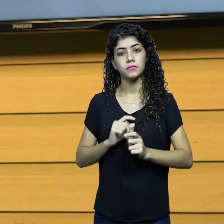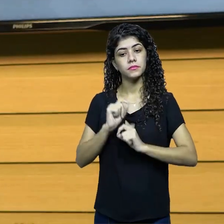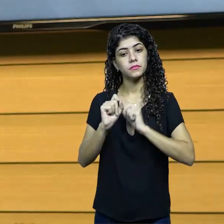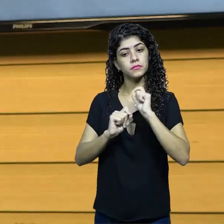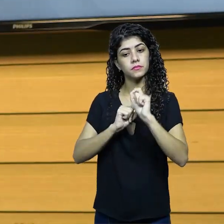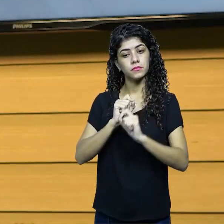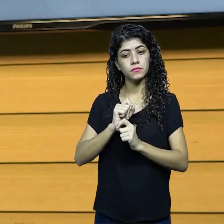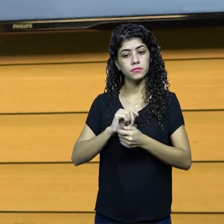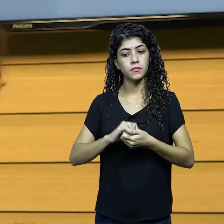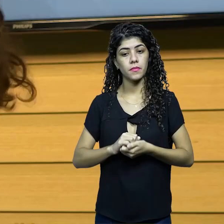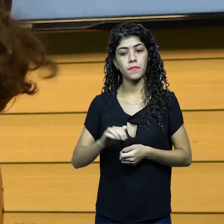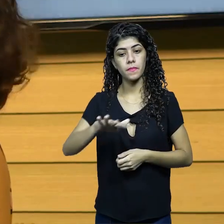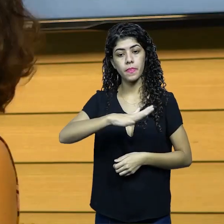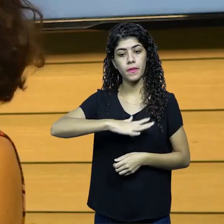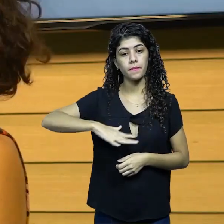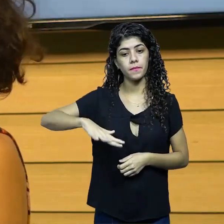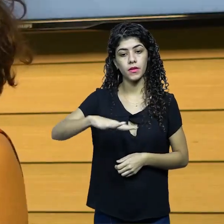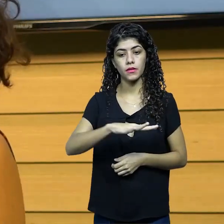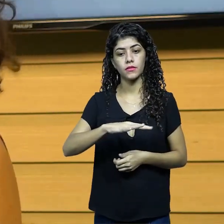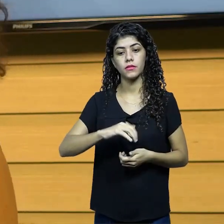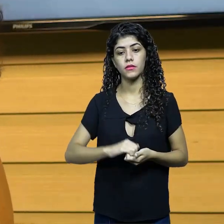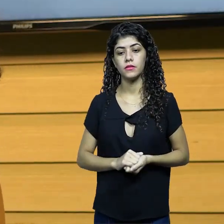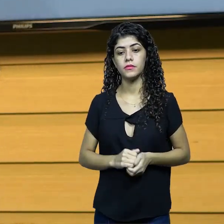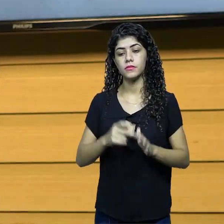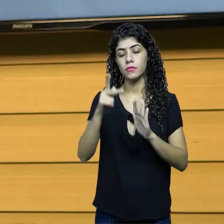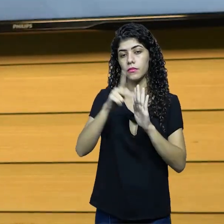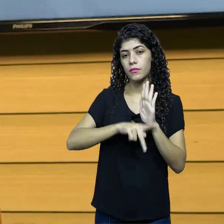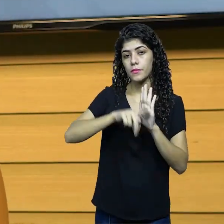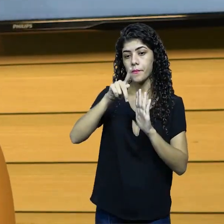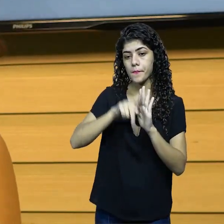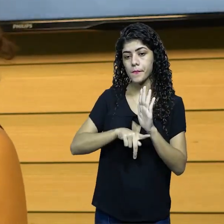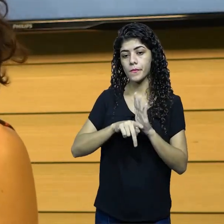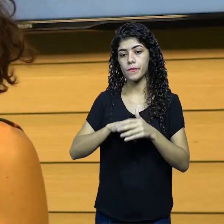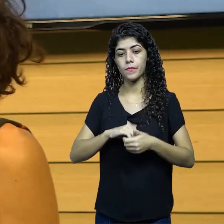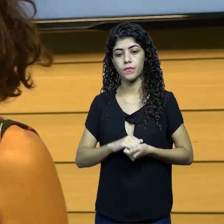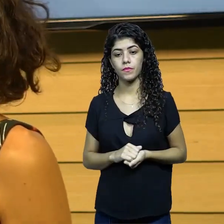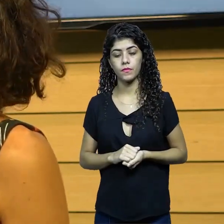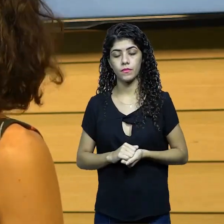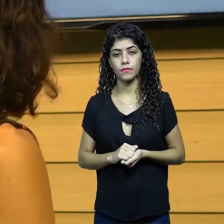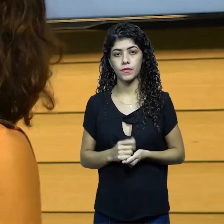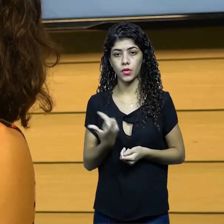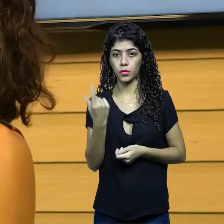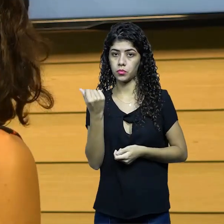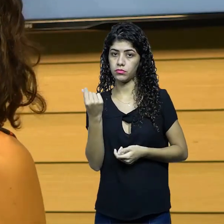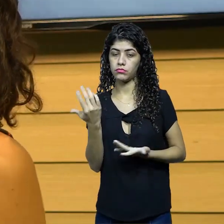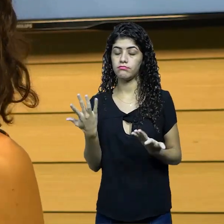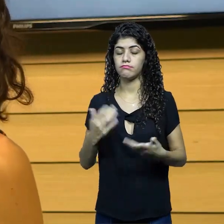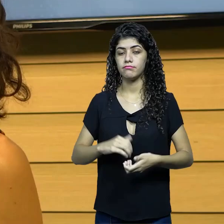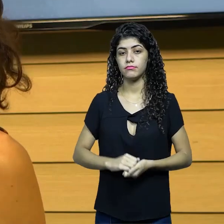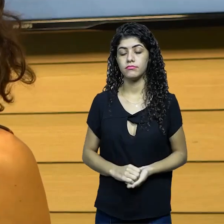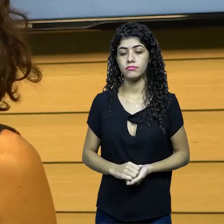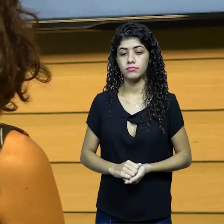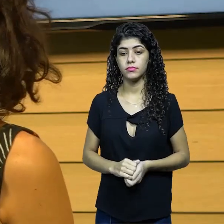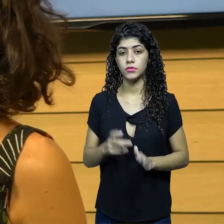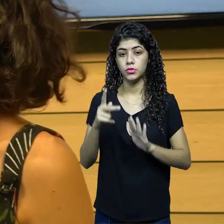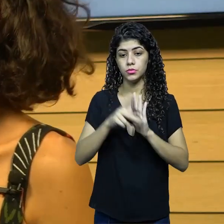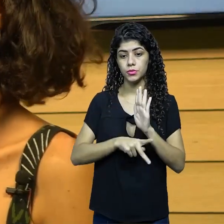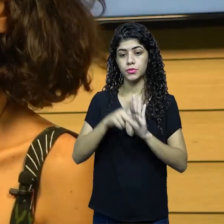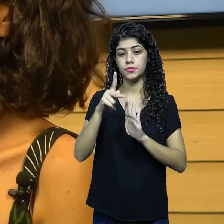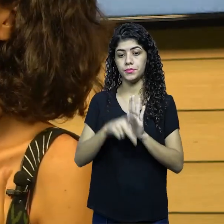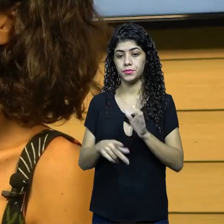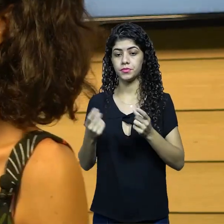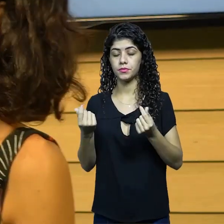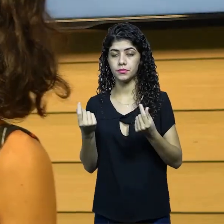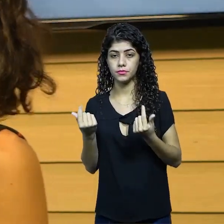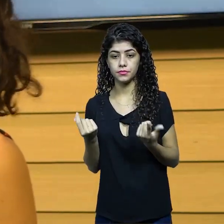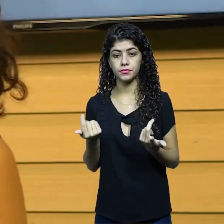diretrizes do Regulamento Geral do Prodave, do Manual de Prestação de Contas da Ancine para casos de recursos financiados, para